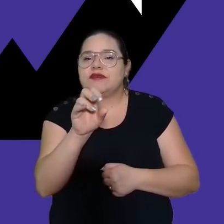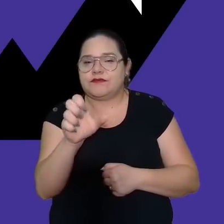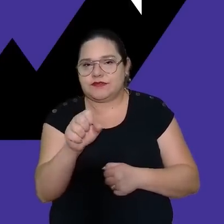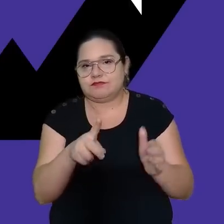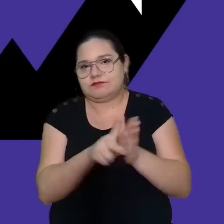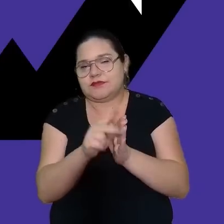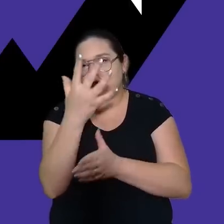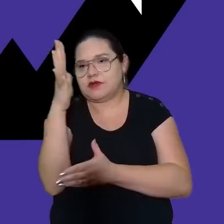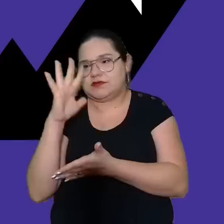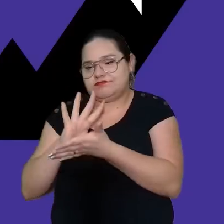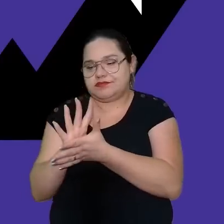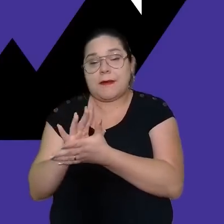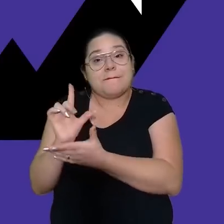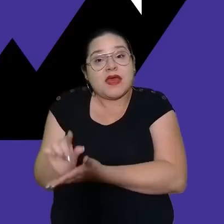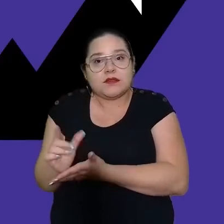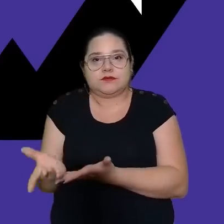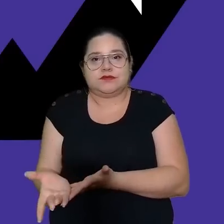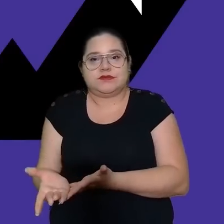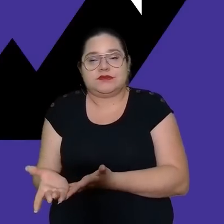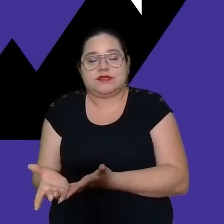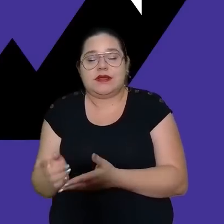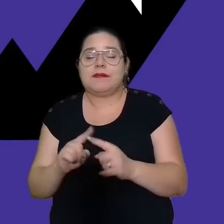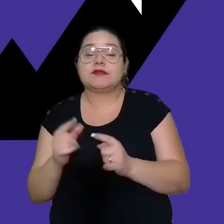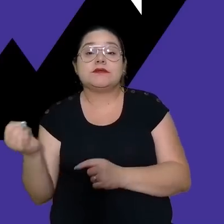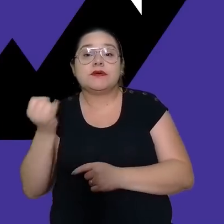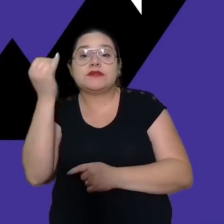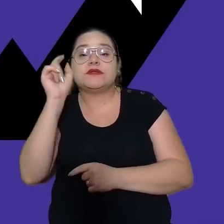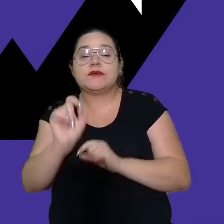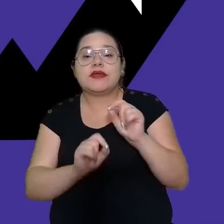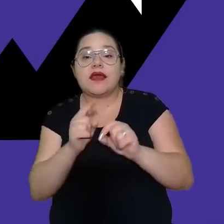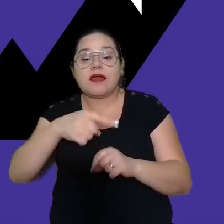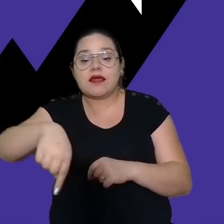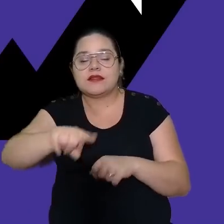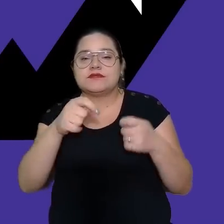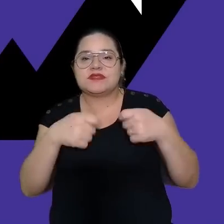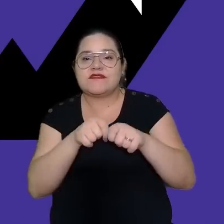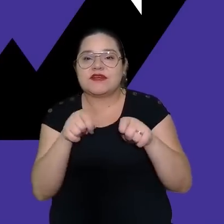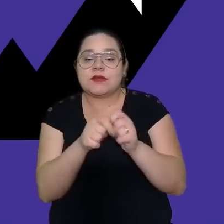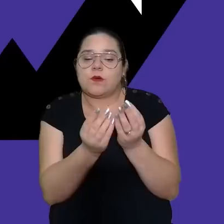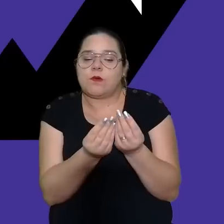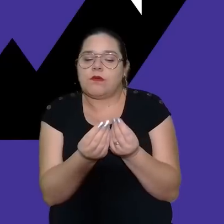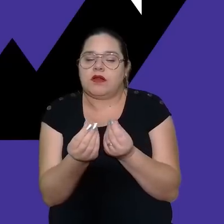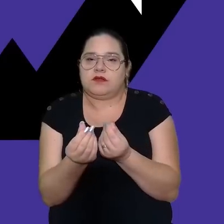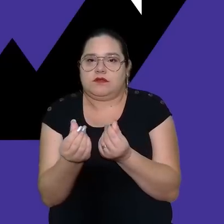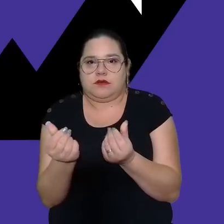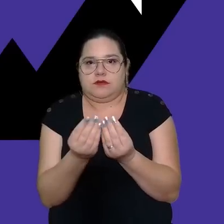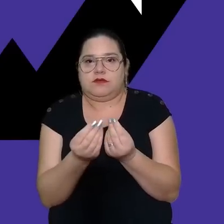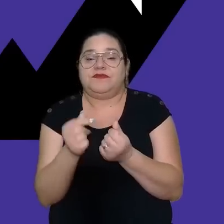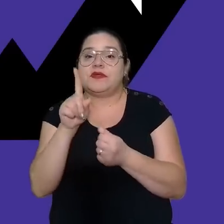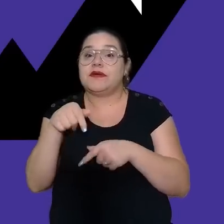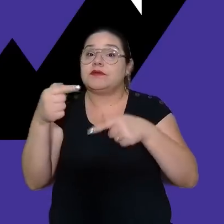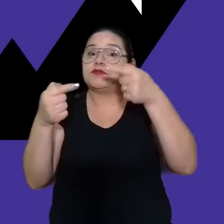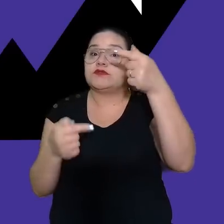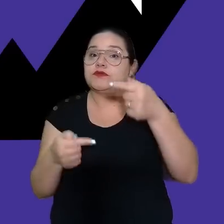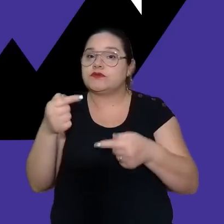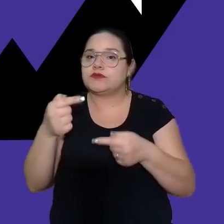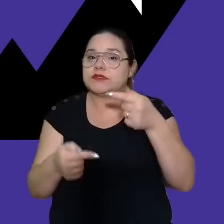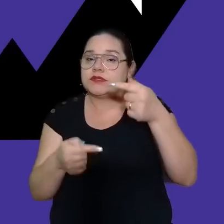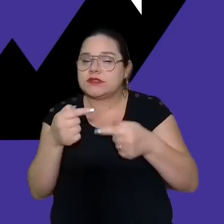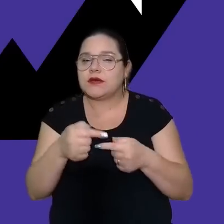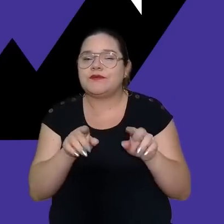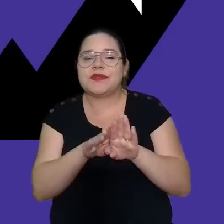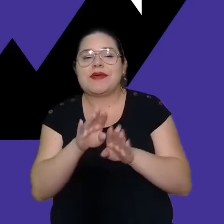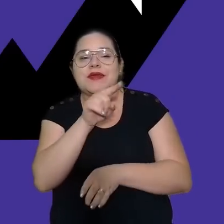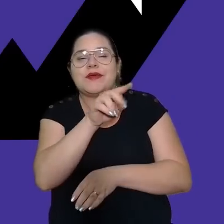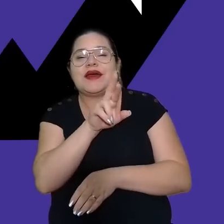o importante, que apesar desse crescimento, é que eles têm que ser produzidos com qualidade, né? Tem um debate importante que o Ricardo participa aí, que é